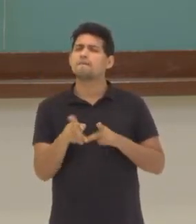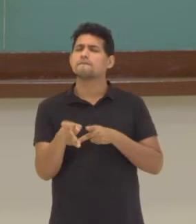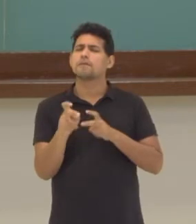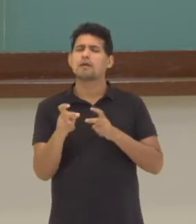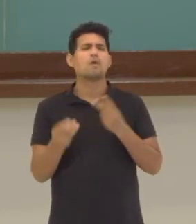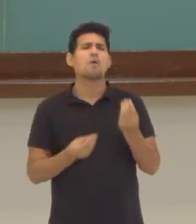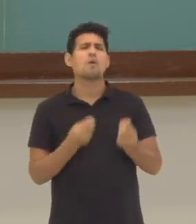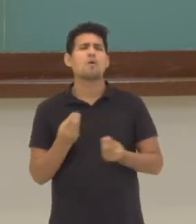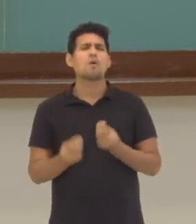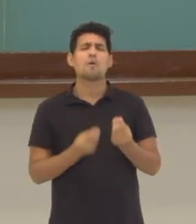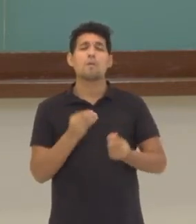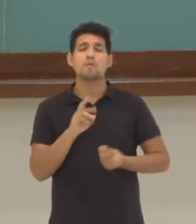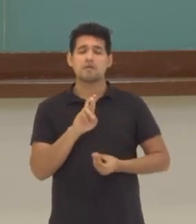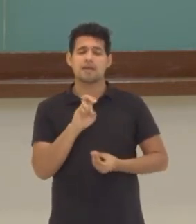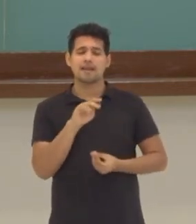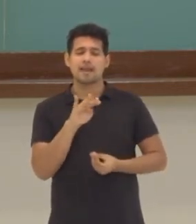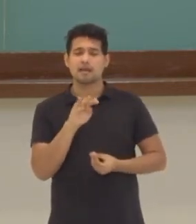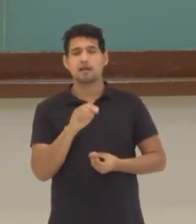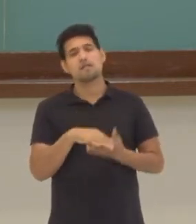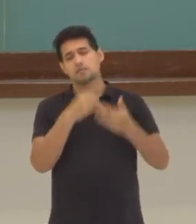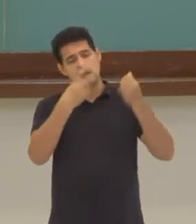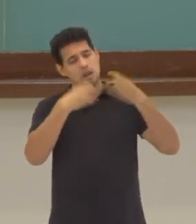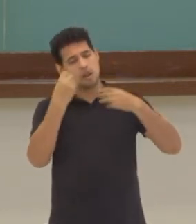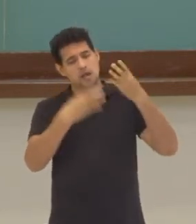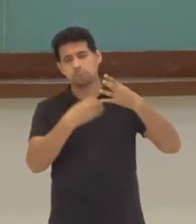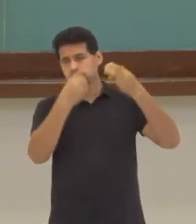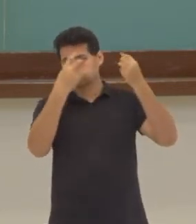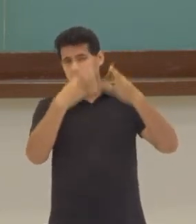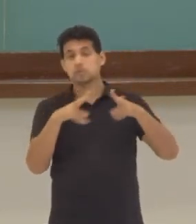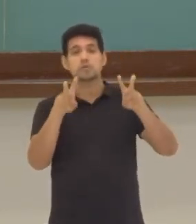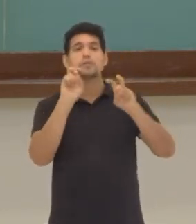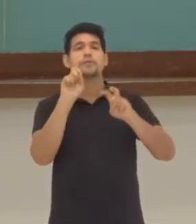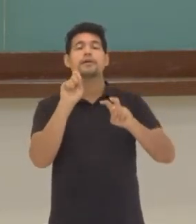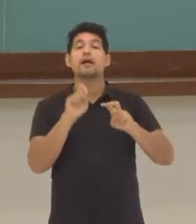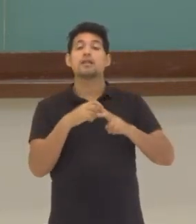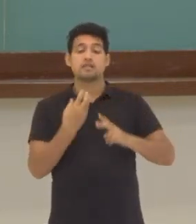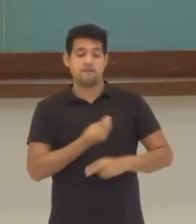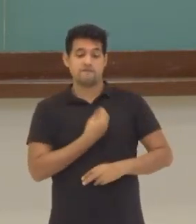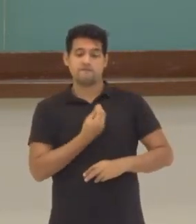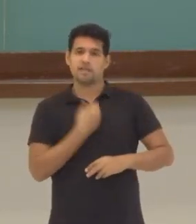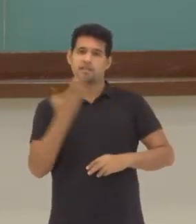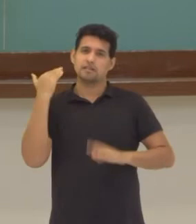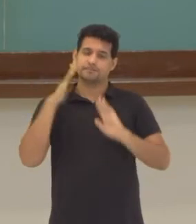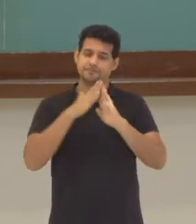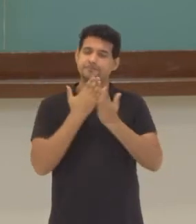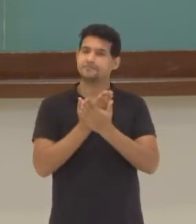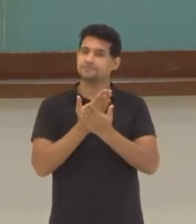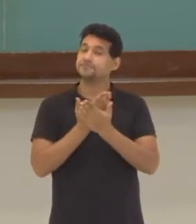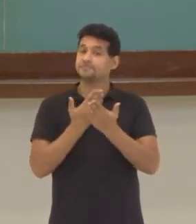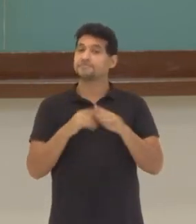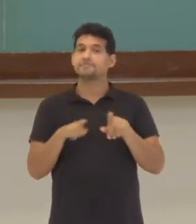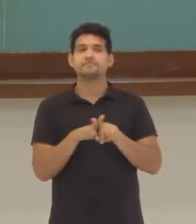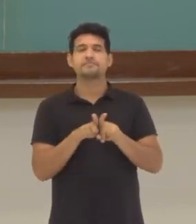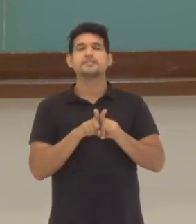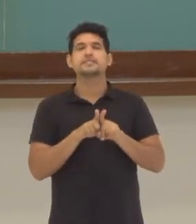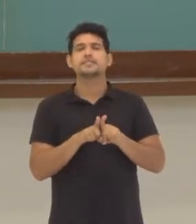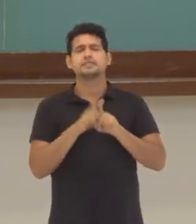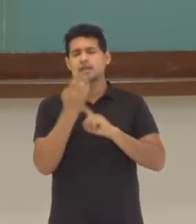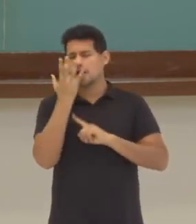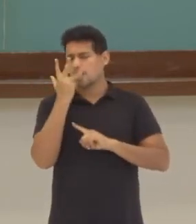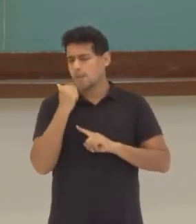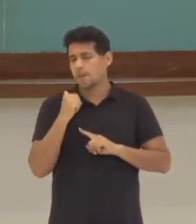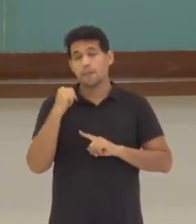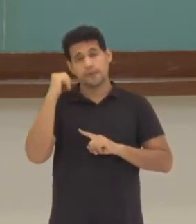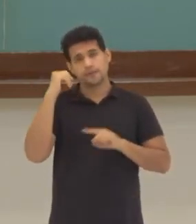como o relato foi construído, né? Focado ali na parte da sua vida escolar, do seu período de